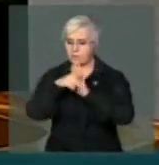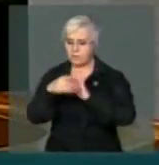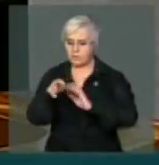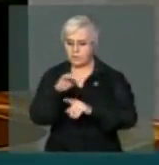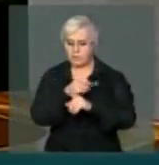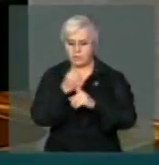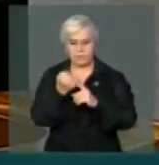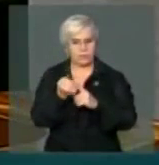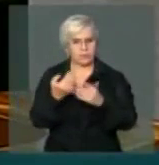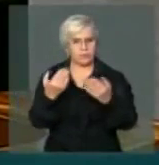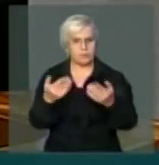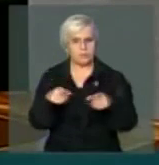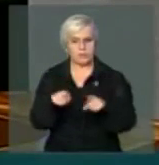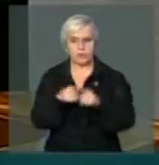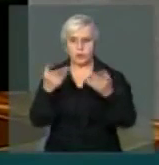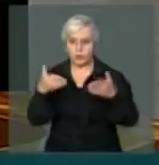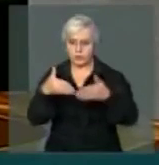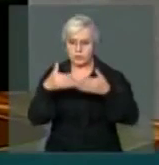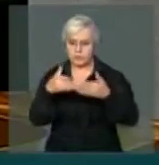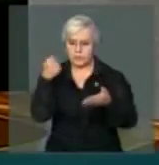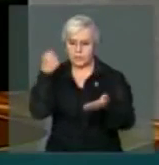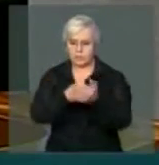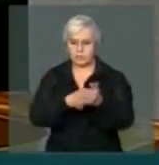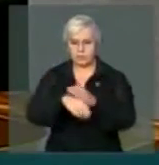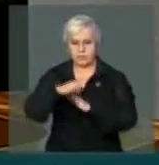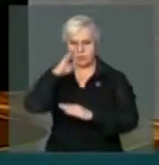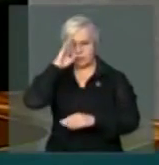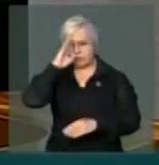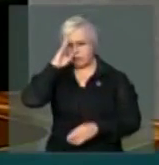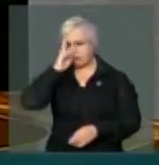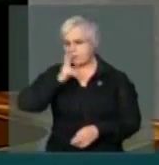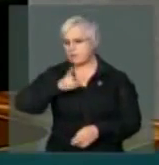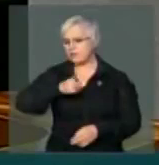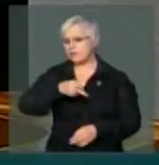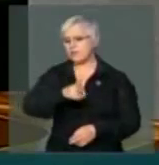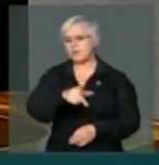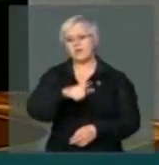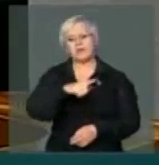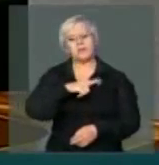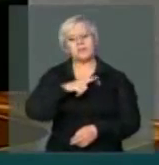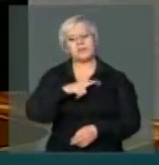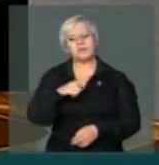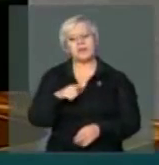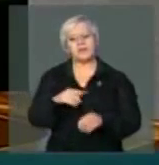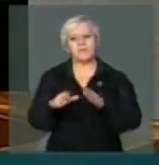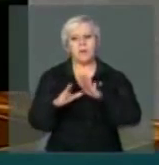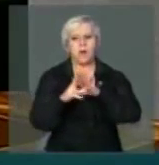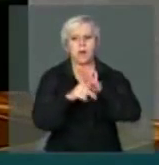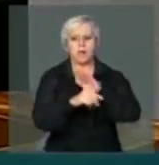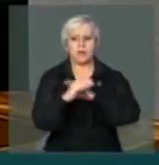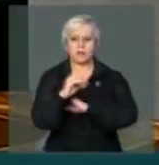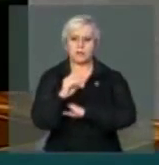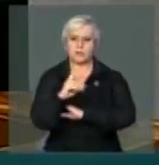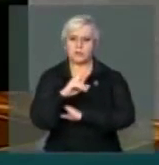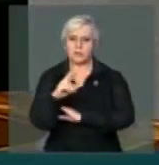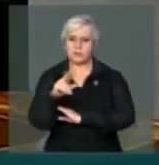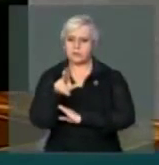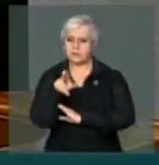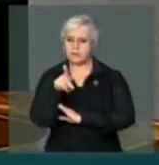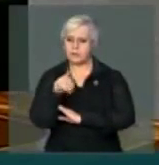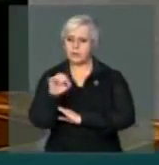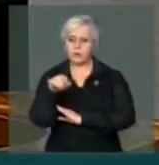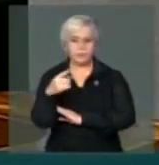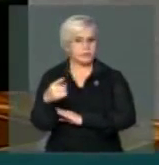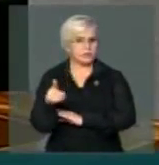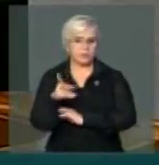hoje pede intervenção militar, sempre conviveram tranquilamente com esta chaga que tanto nos